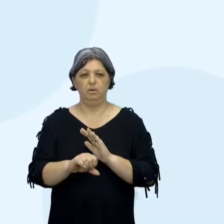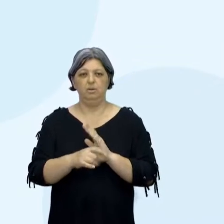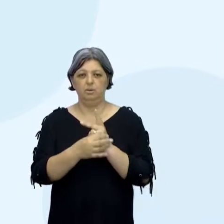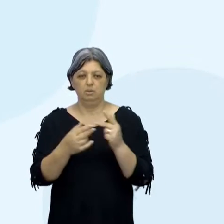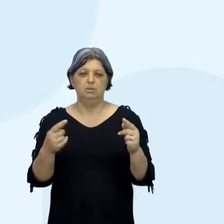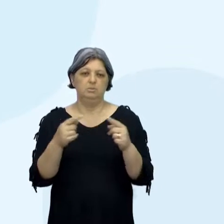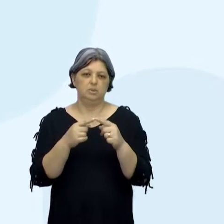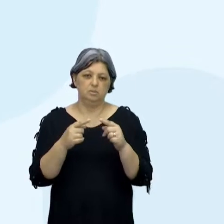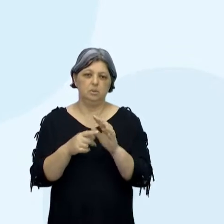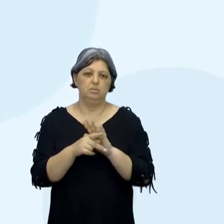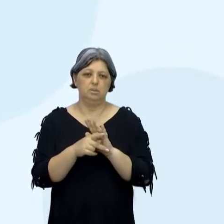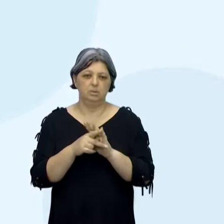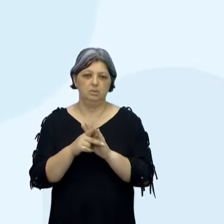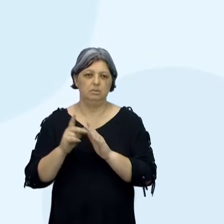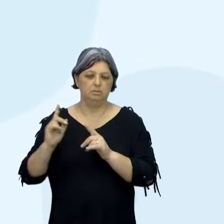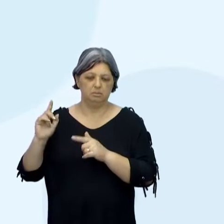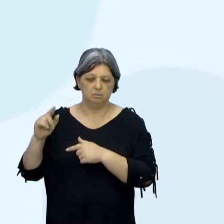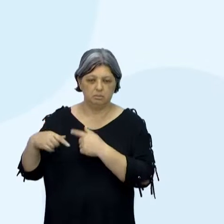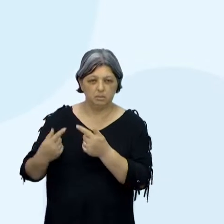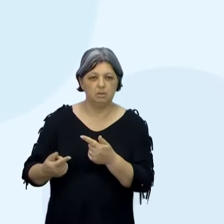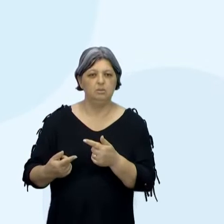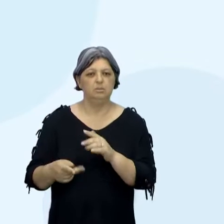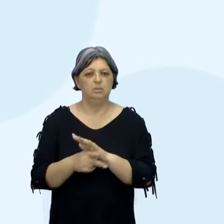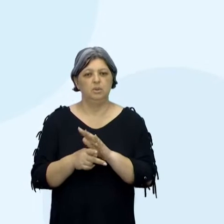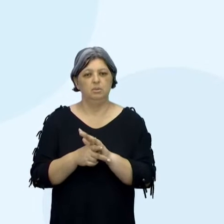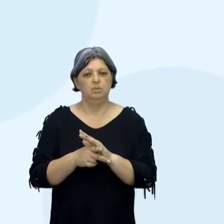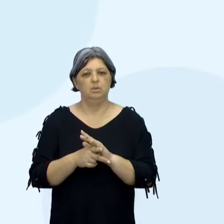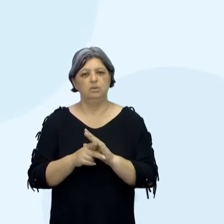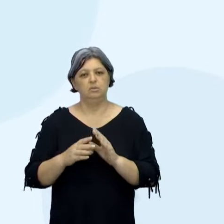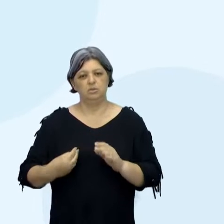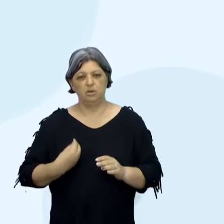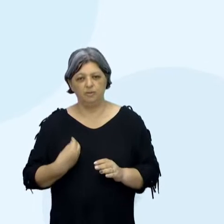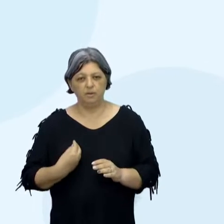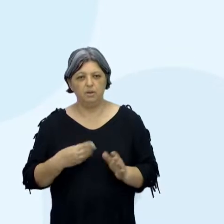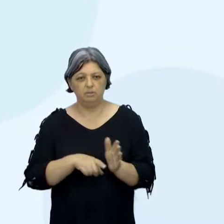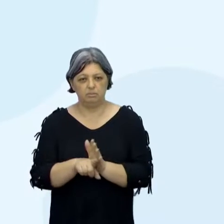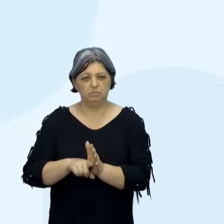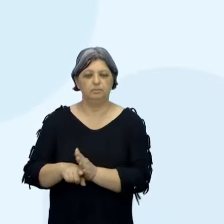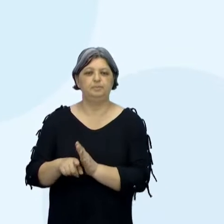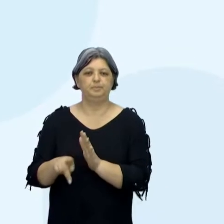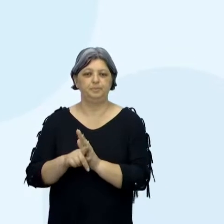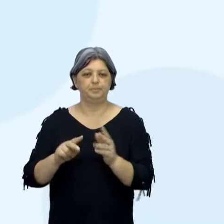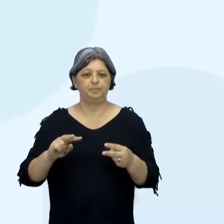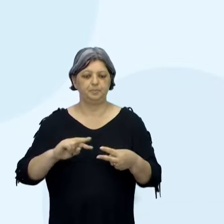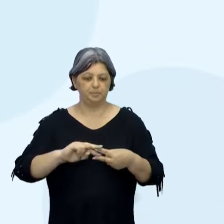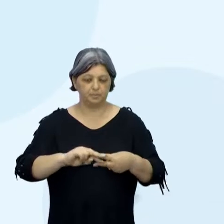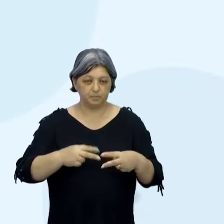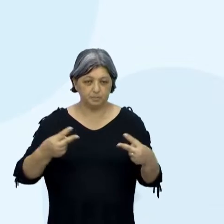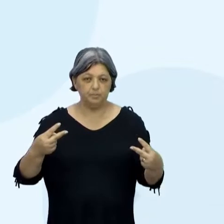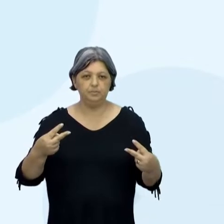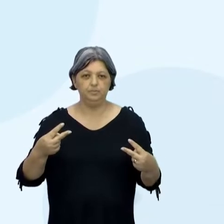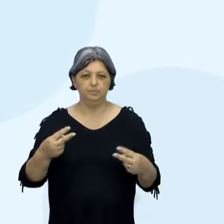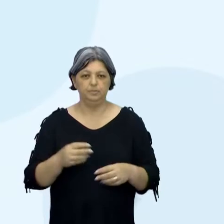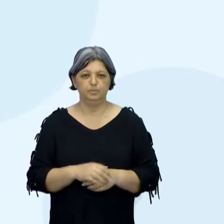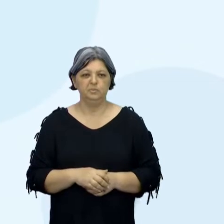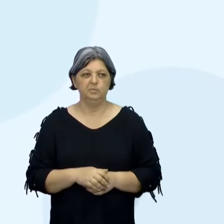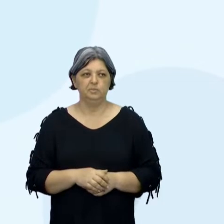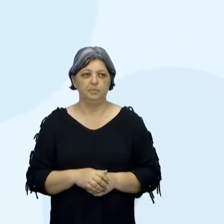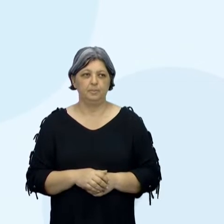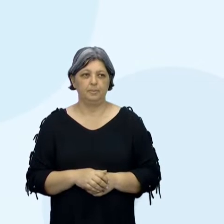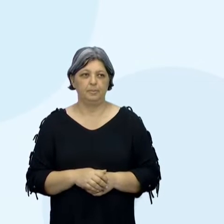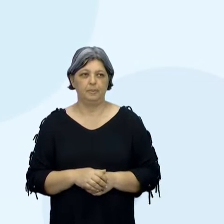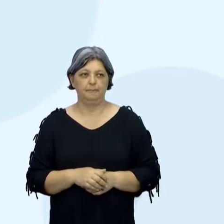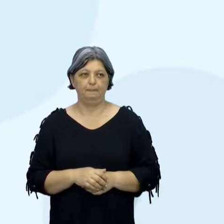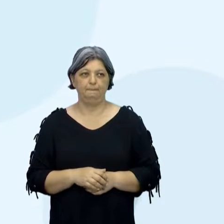à eugenia e à própria biologia, bem como mais adiante o início da genética e tal, a gente tem